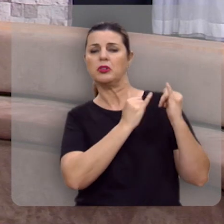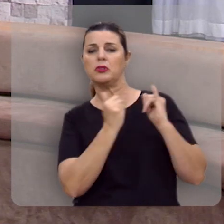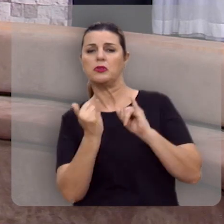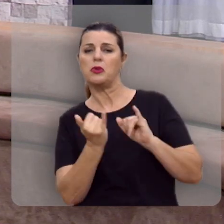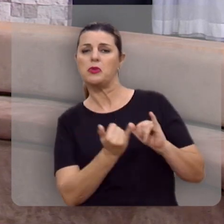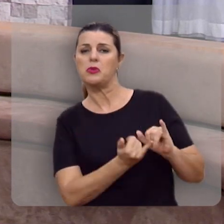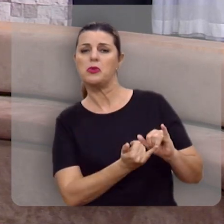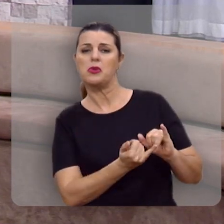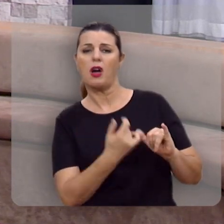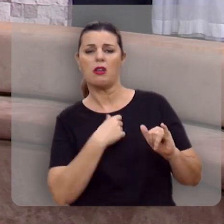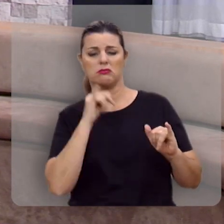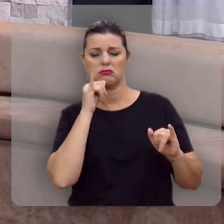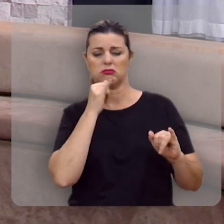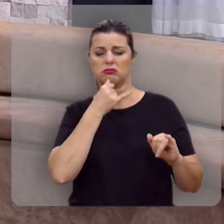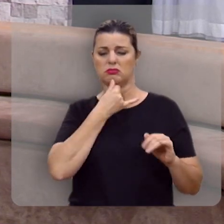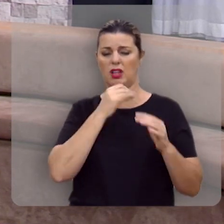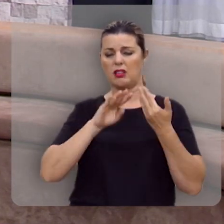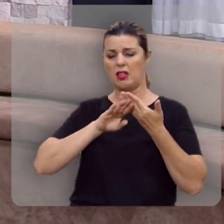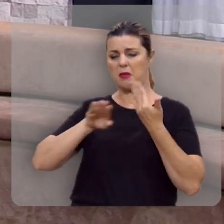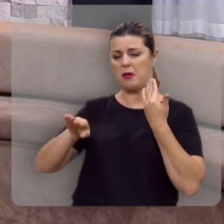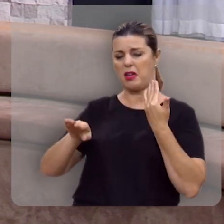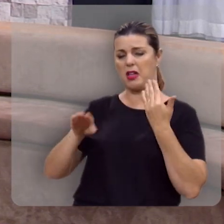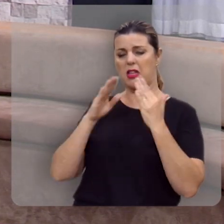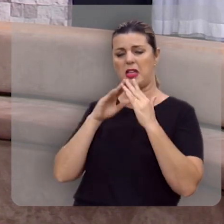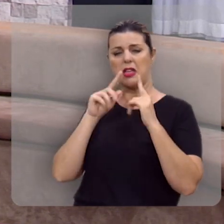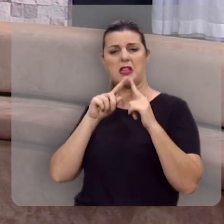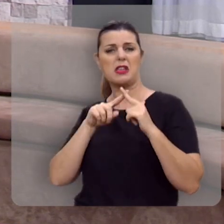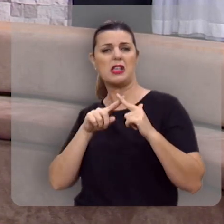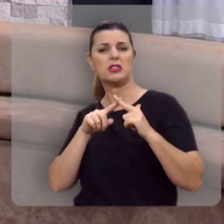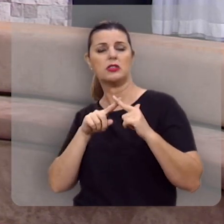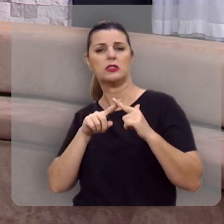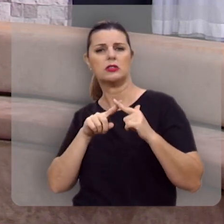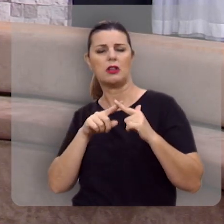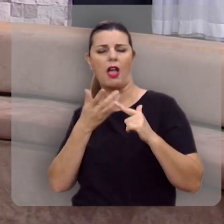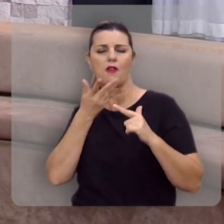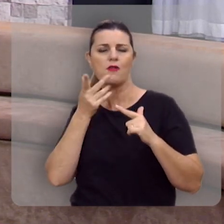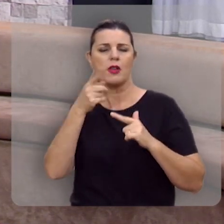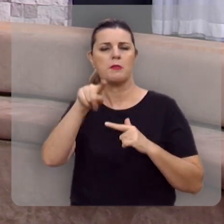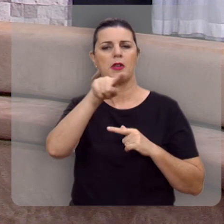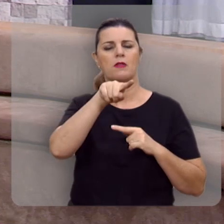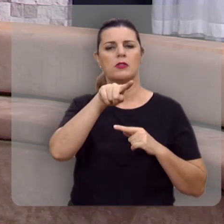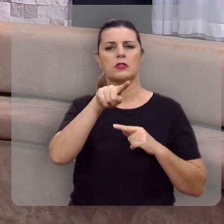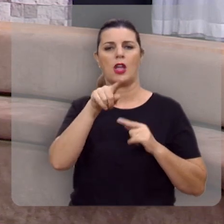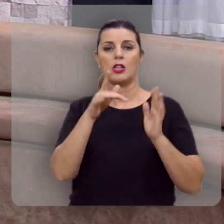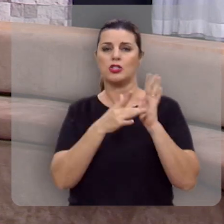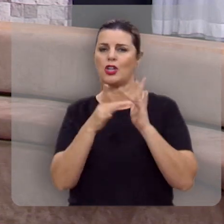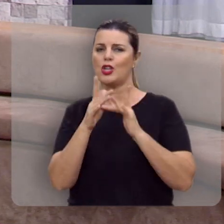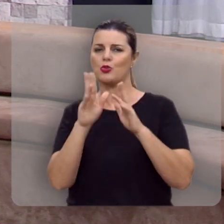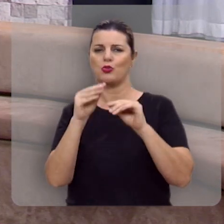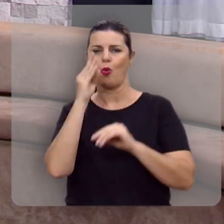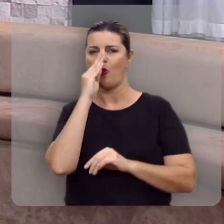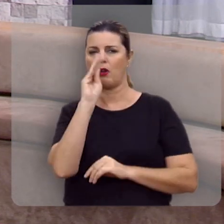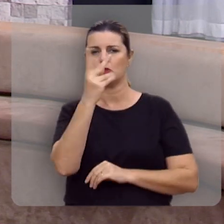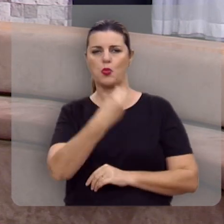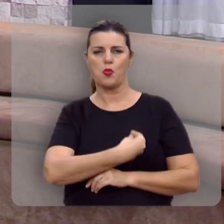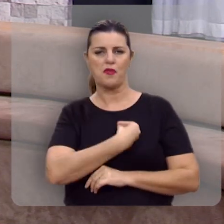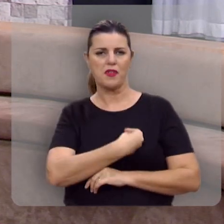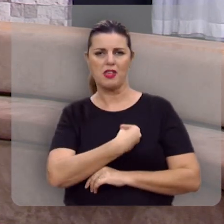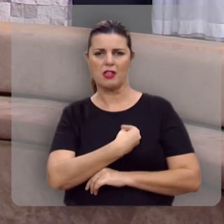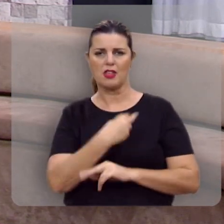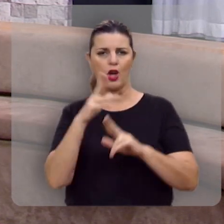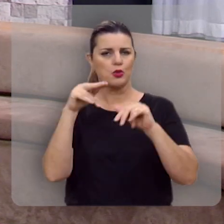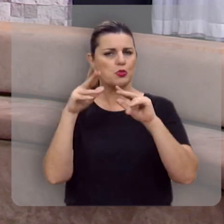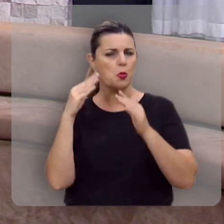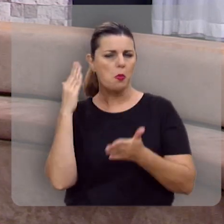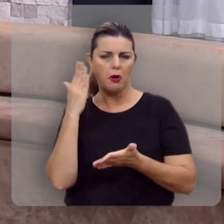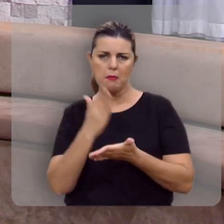desanimou. Afastou-se da igreja, está desigrejado. Eu quero dizer para você que Jesus não abre mão da sua vida. Ele